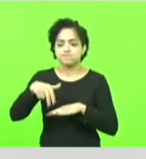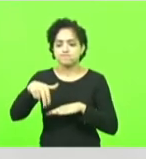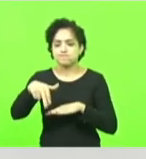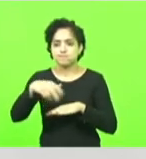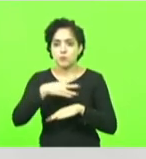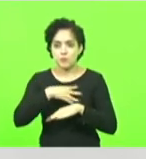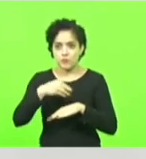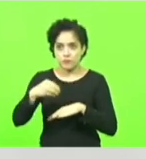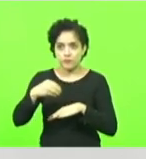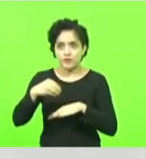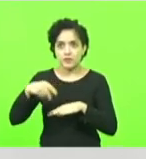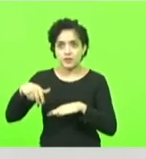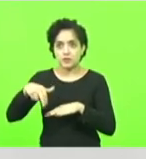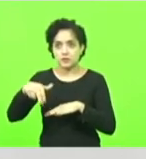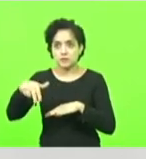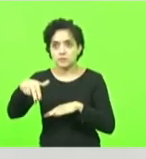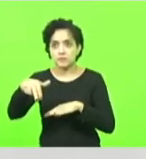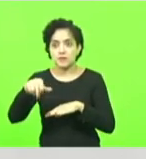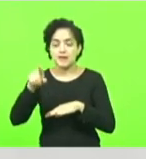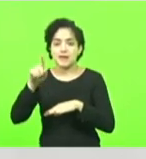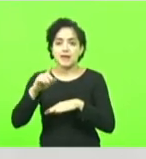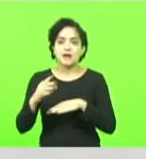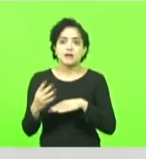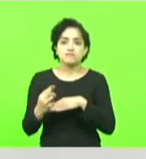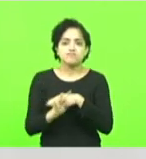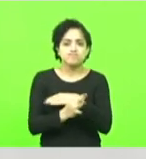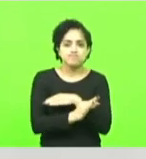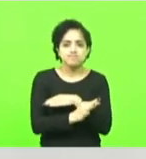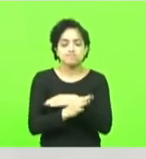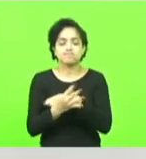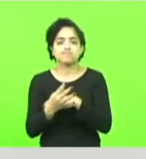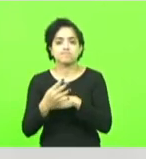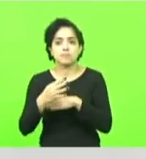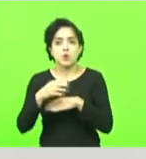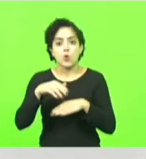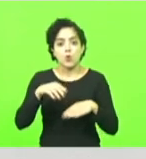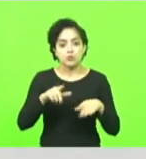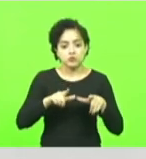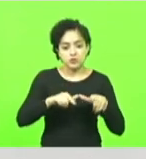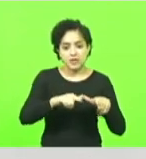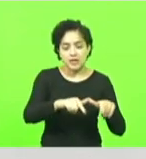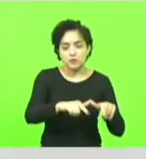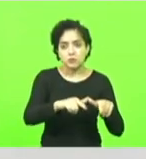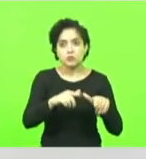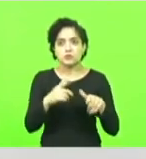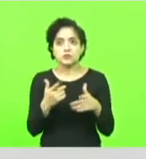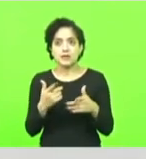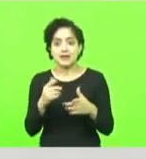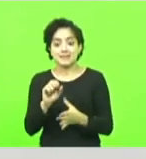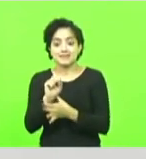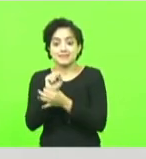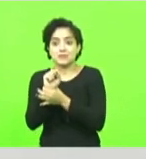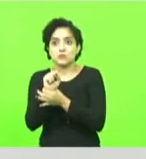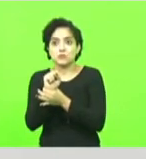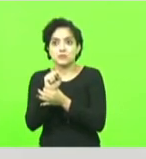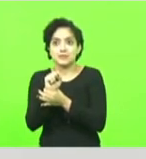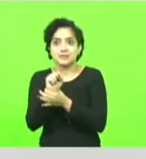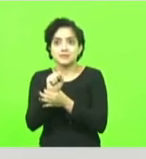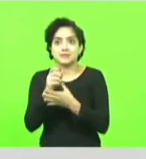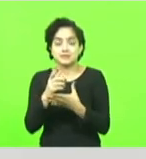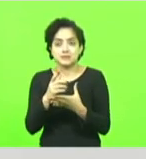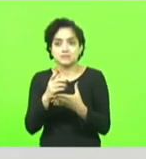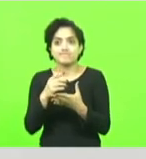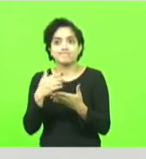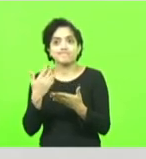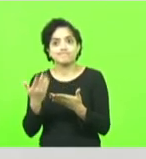ali na beira-rio de Tubarão ou pela orla de Laguna e tem pontos escuros. E a segurança que nos dá saber que ali há dados